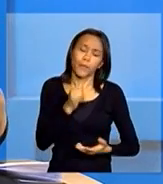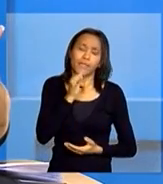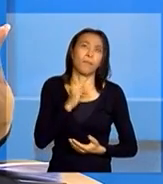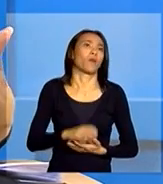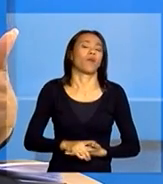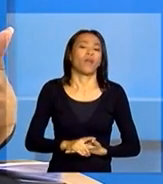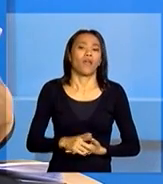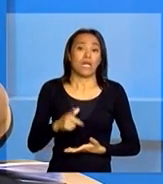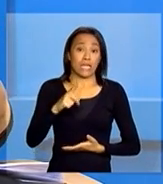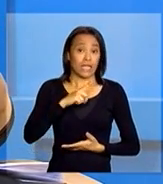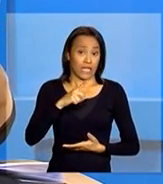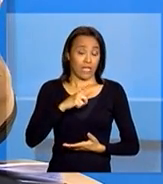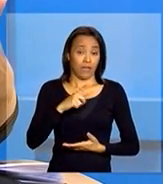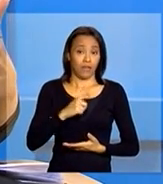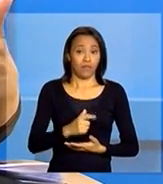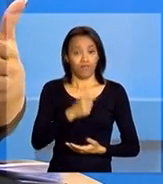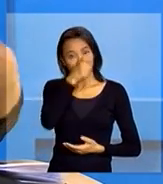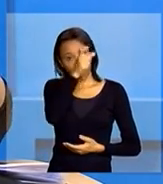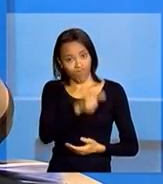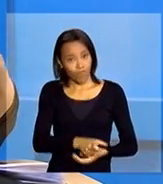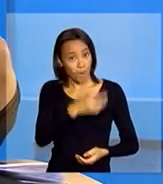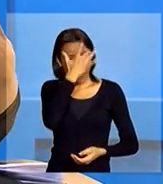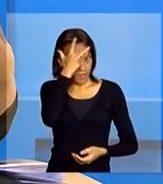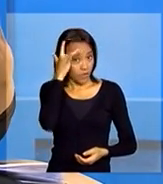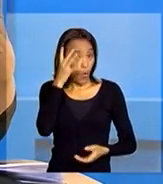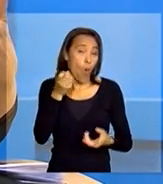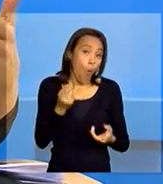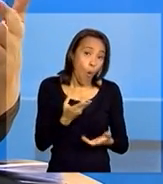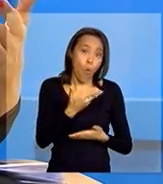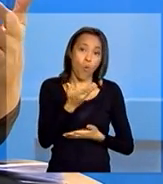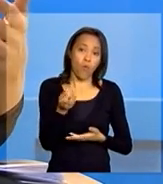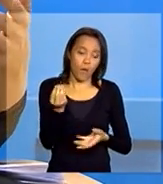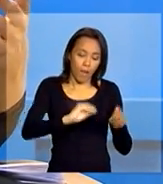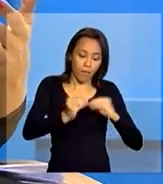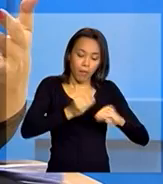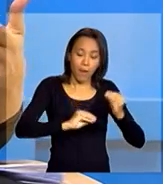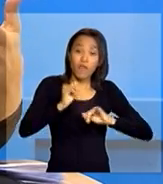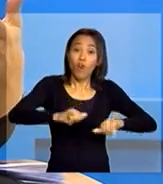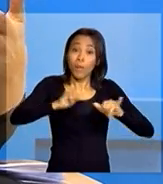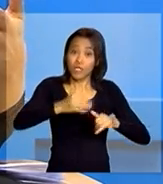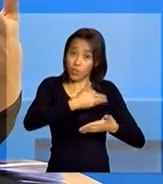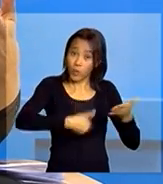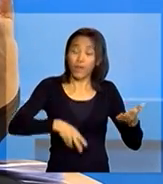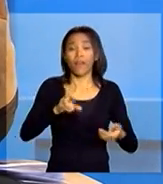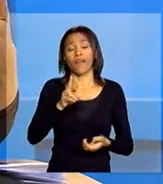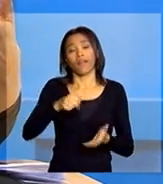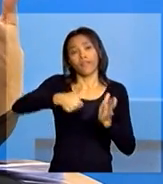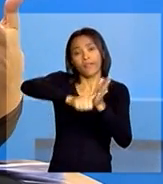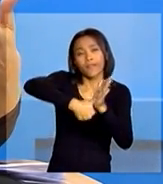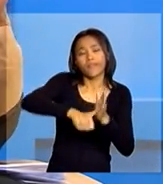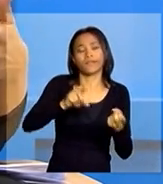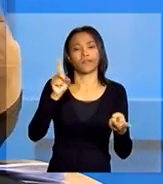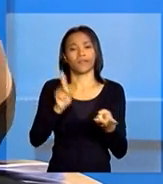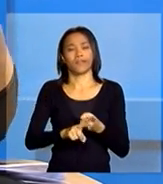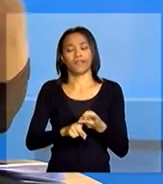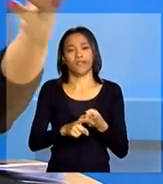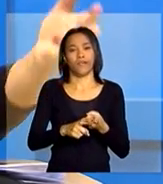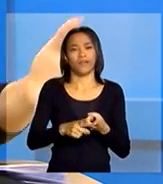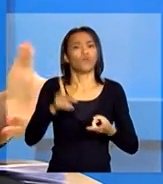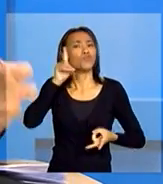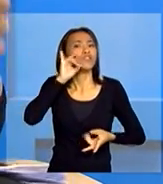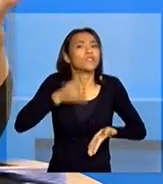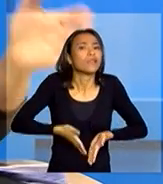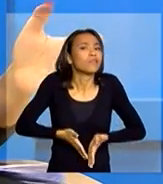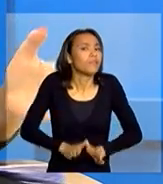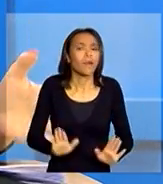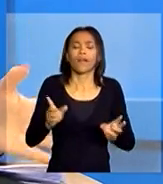uma uma uma eh ou atualizar uma informação RG ou data de nascimento ou sei lá